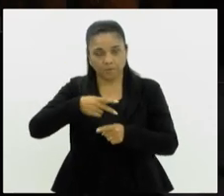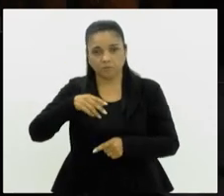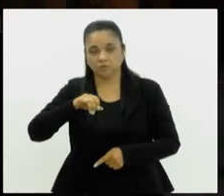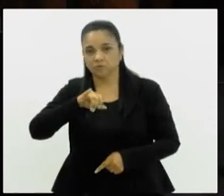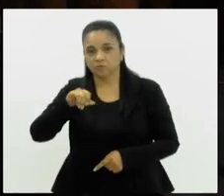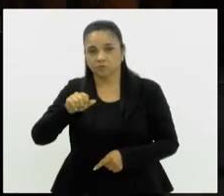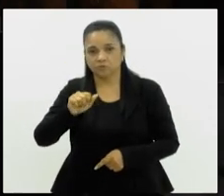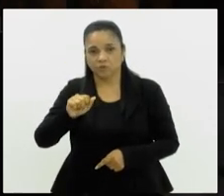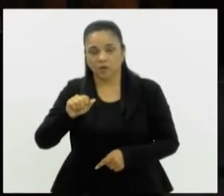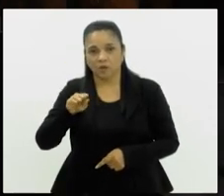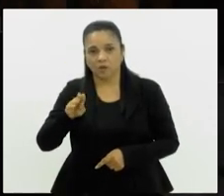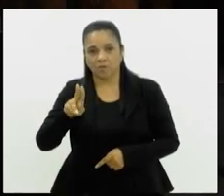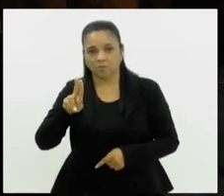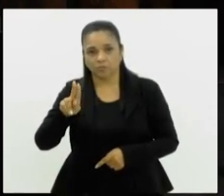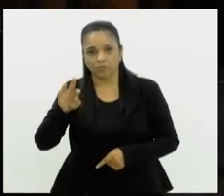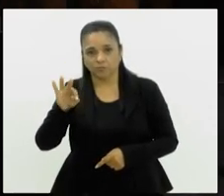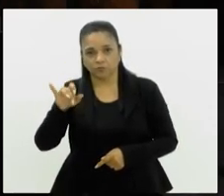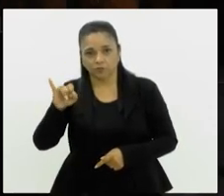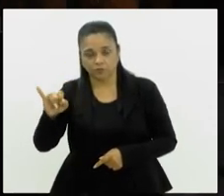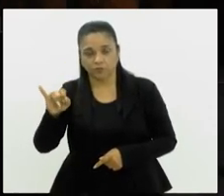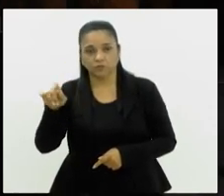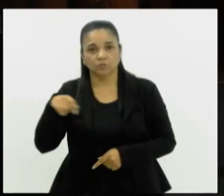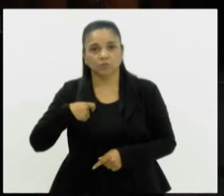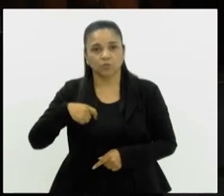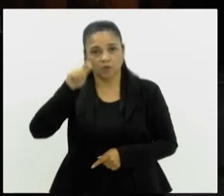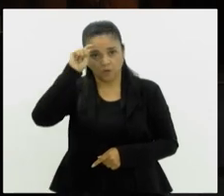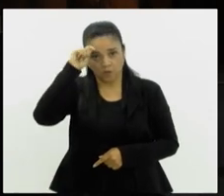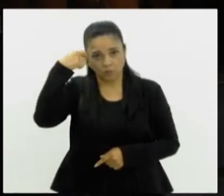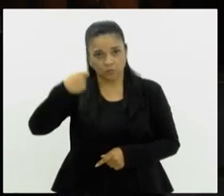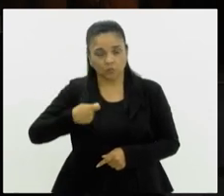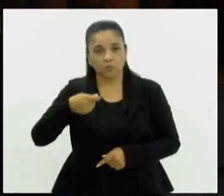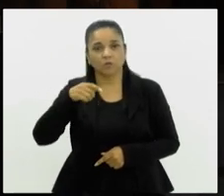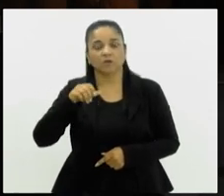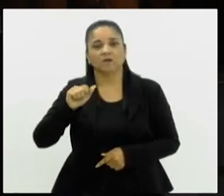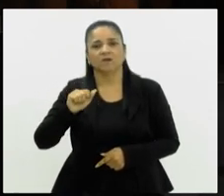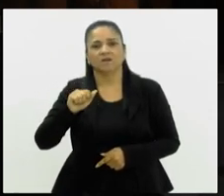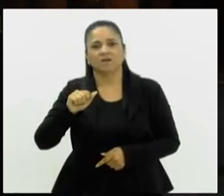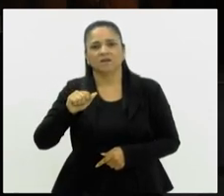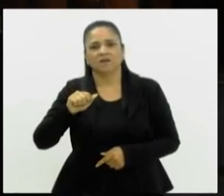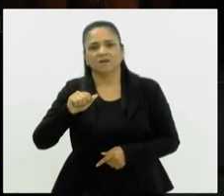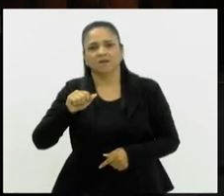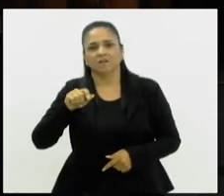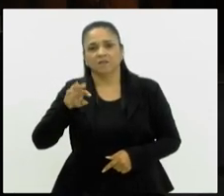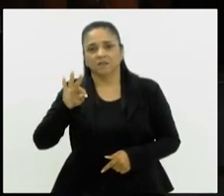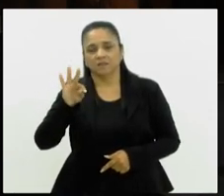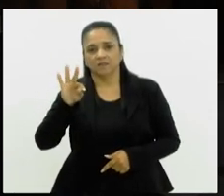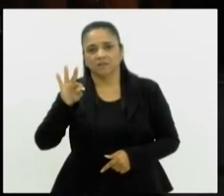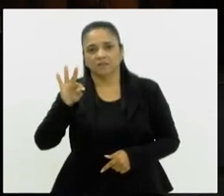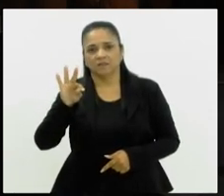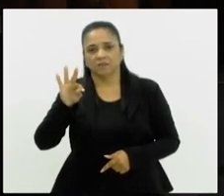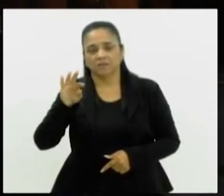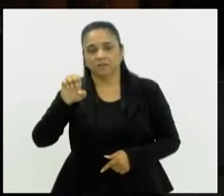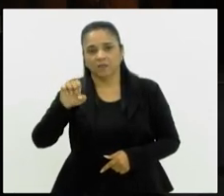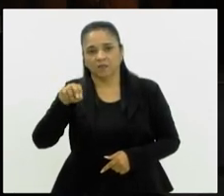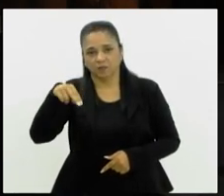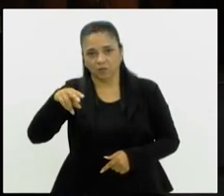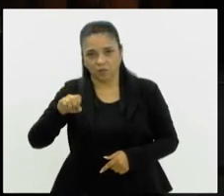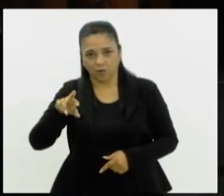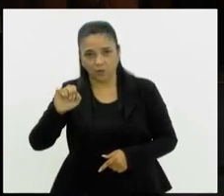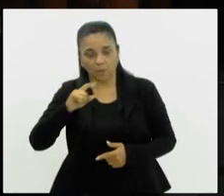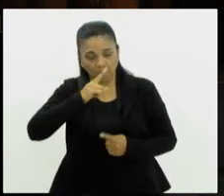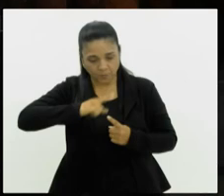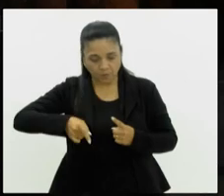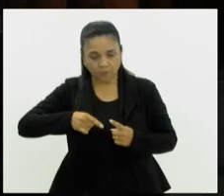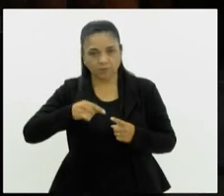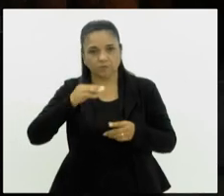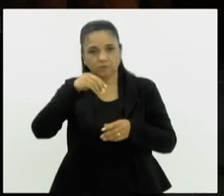literatura brasileira, do autor Jefferson Tenório, fosse proibido nas escolas estaduais do Rio de